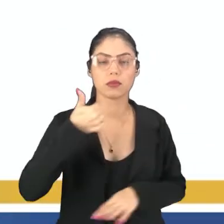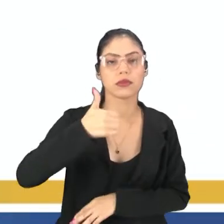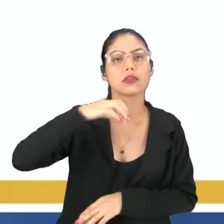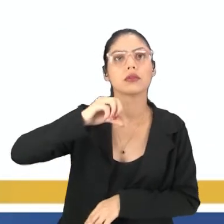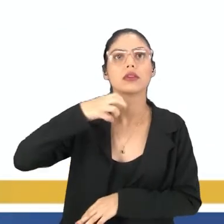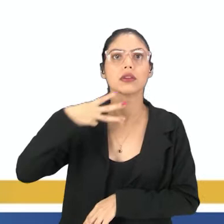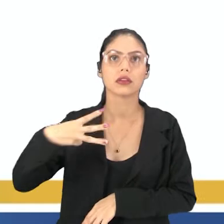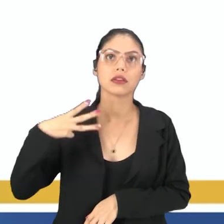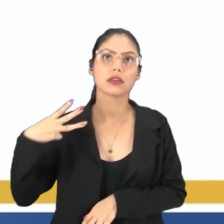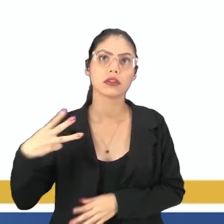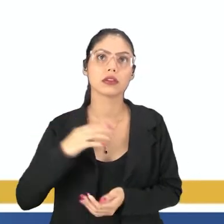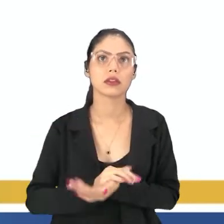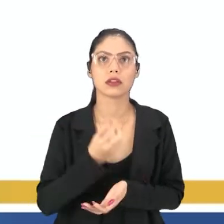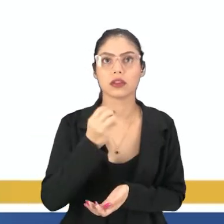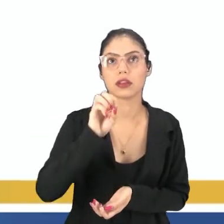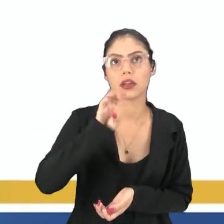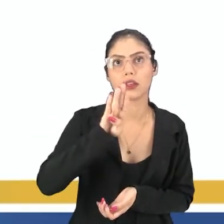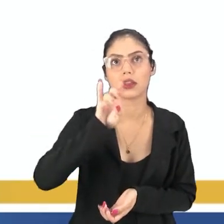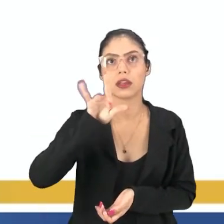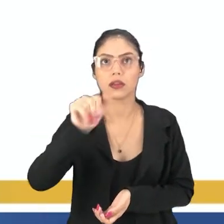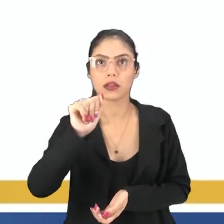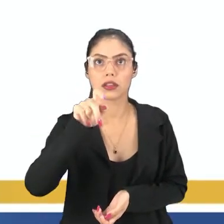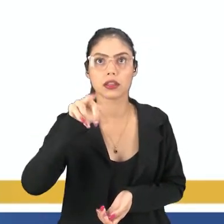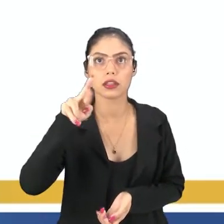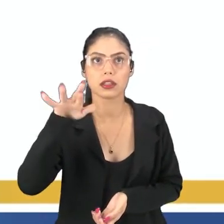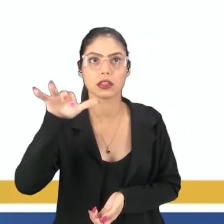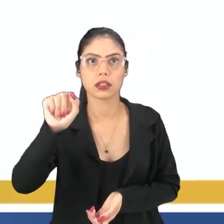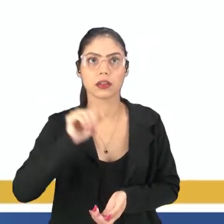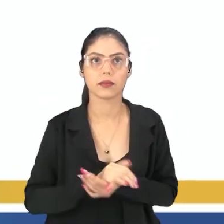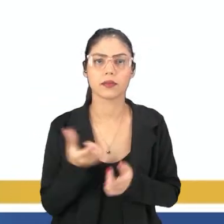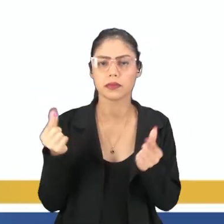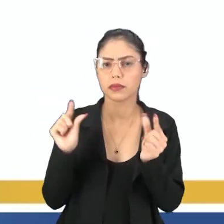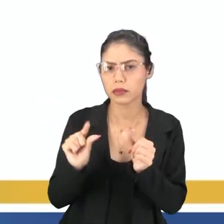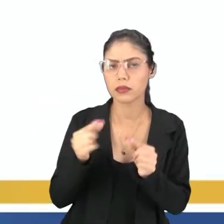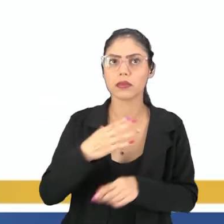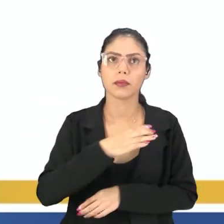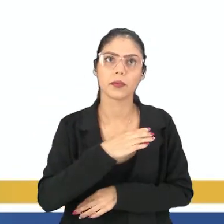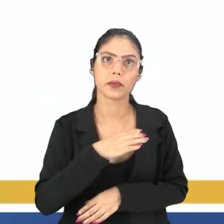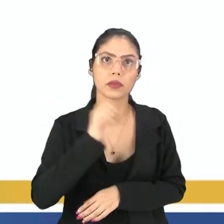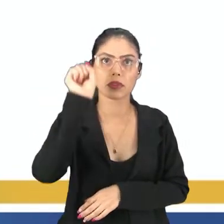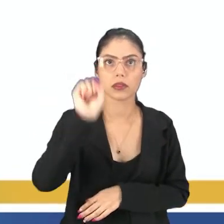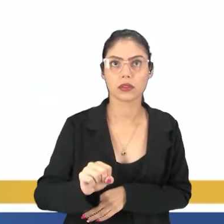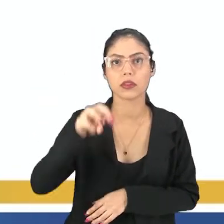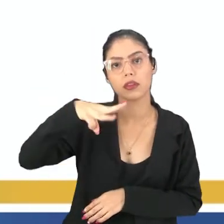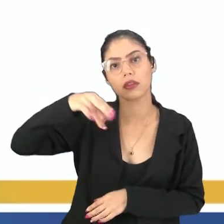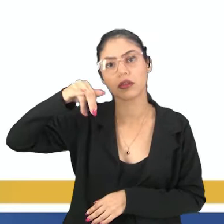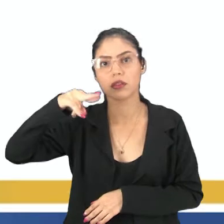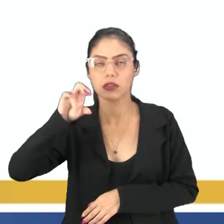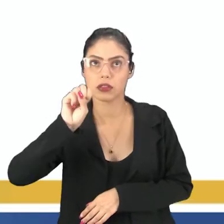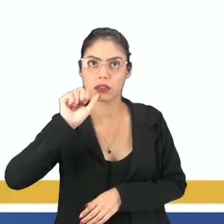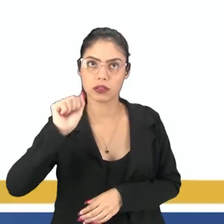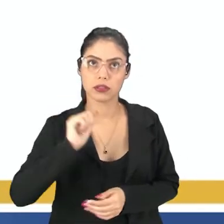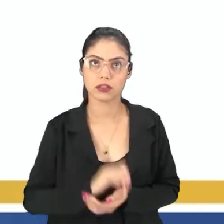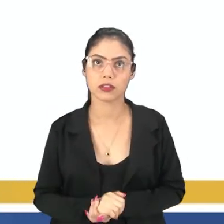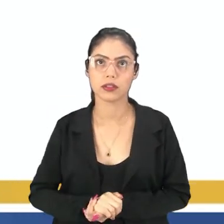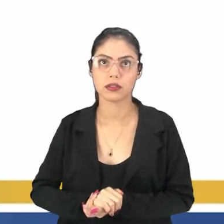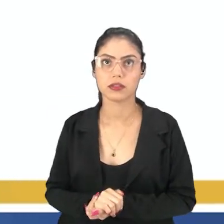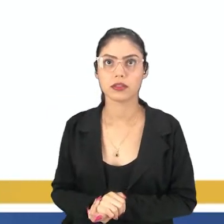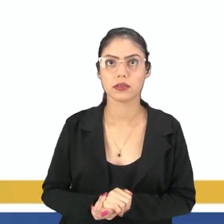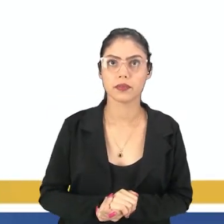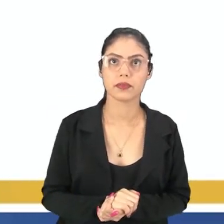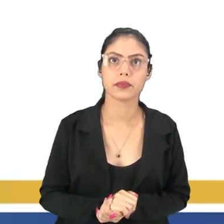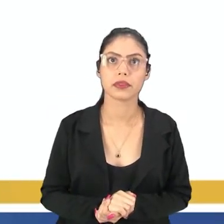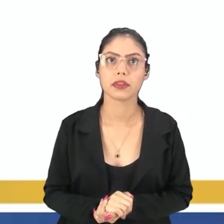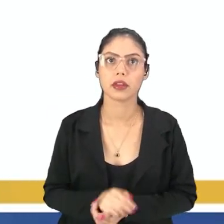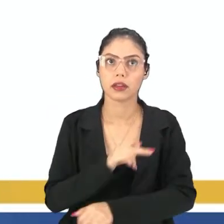de setembro de 1933, em Boa Esperança, uma pequena cidade do sul do estado